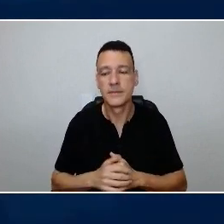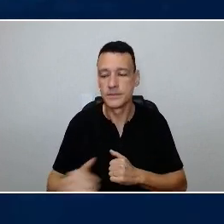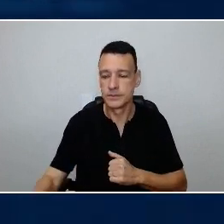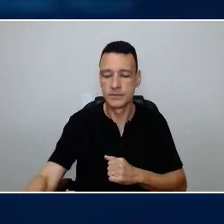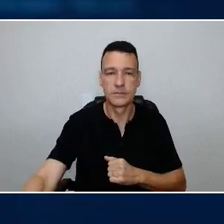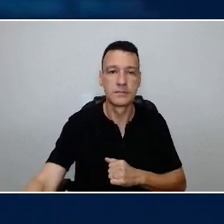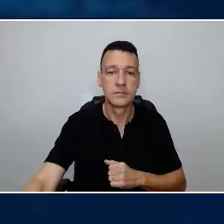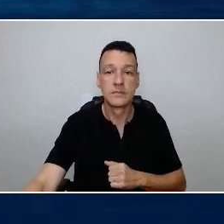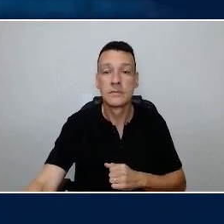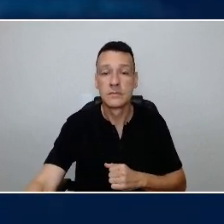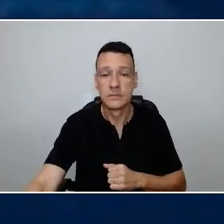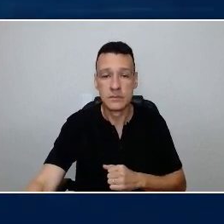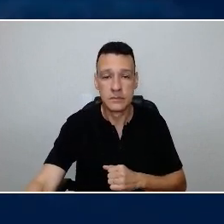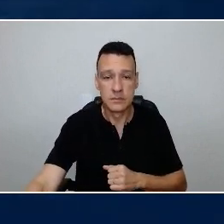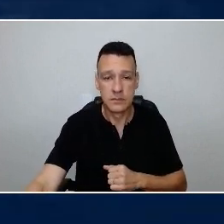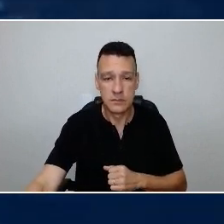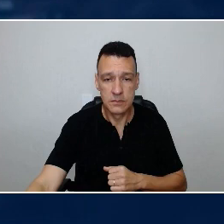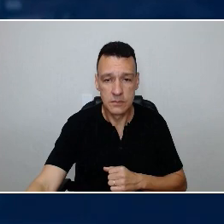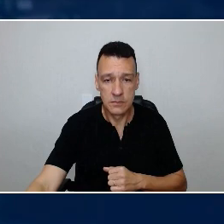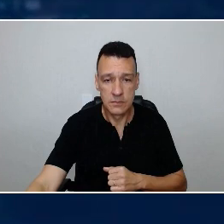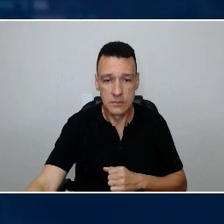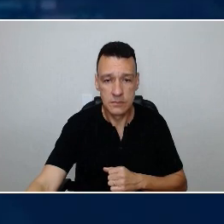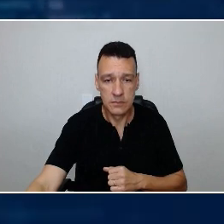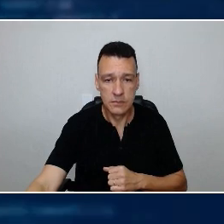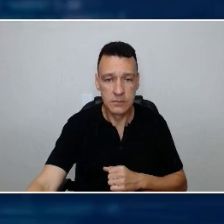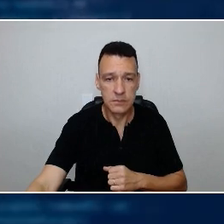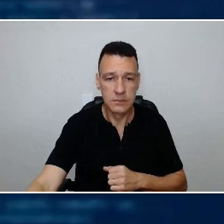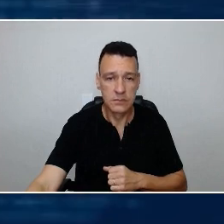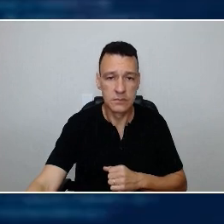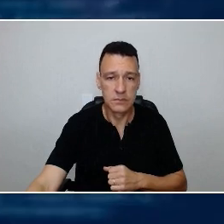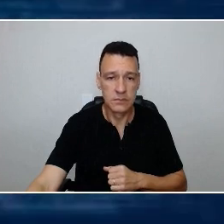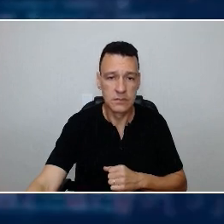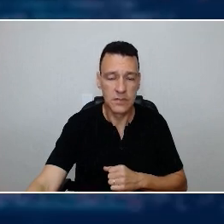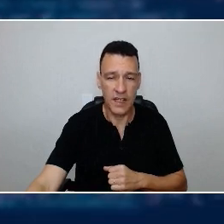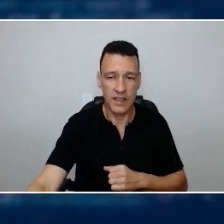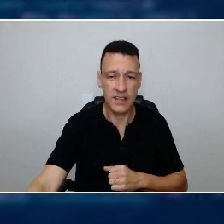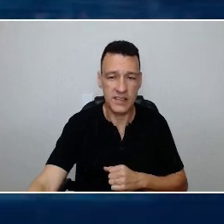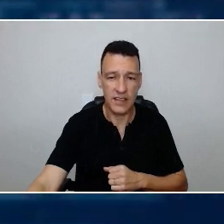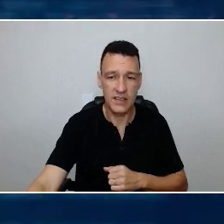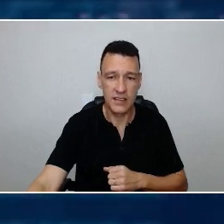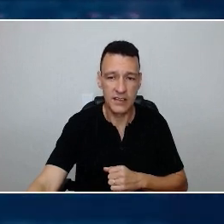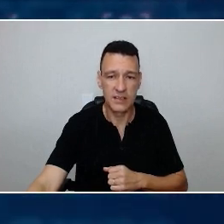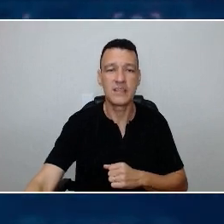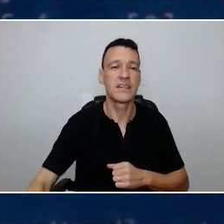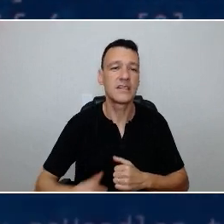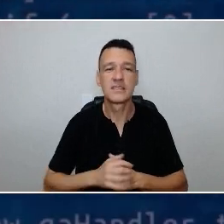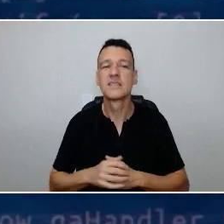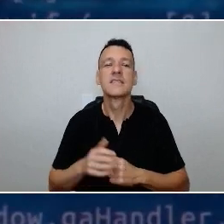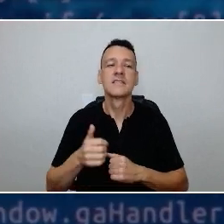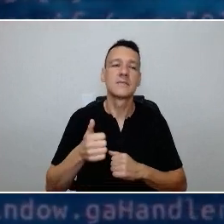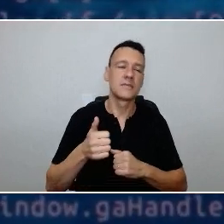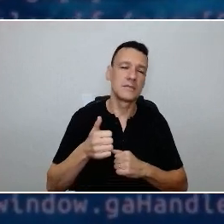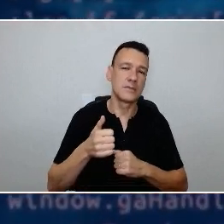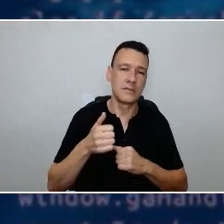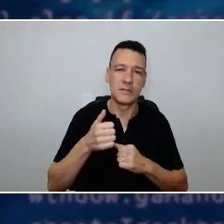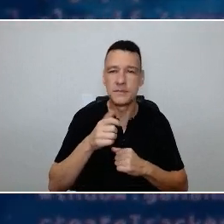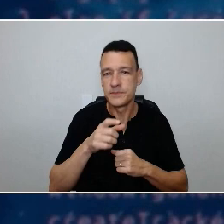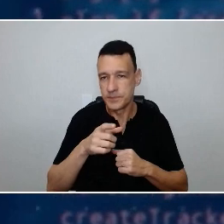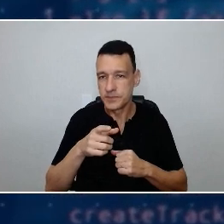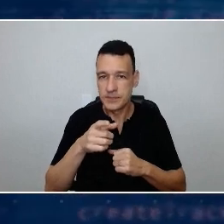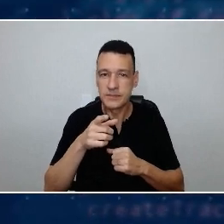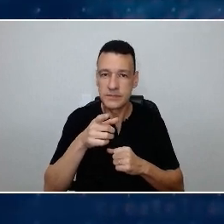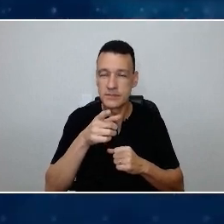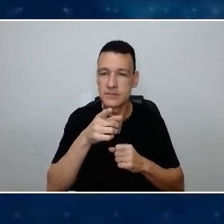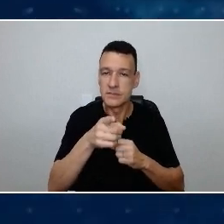produtos que basicamente é uma oscilação bizarra de períodos e vendas então eu tô dizendo que você pode ter um período que você tá